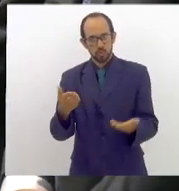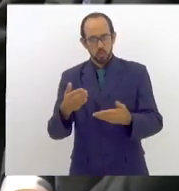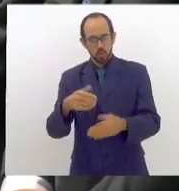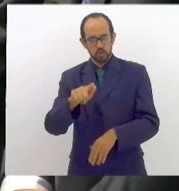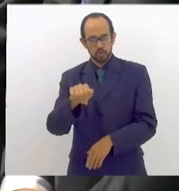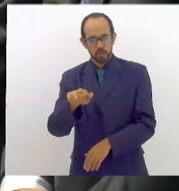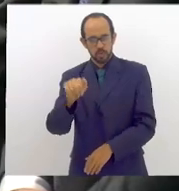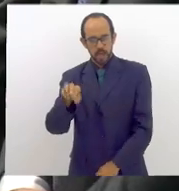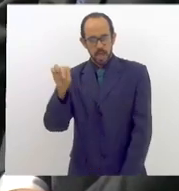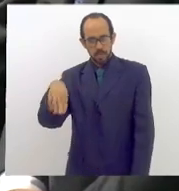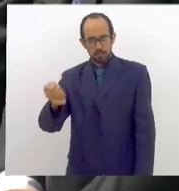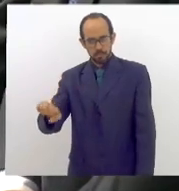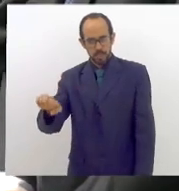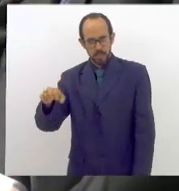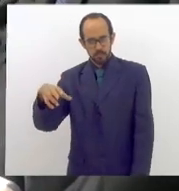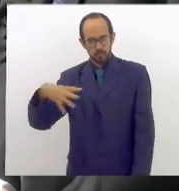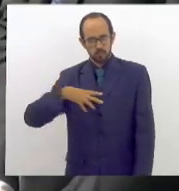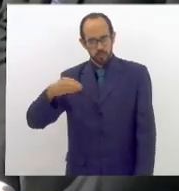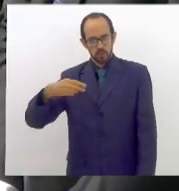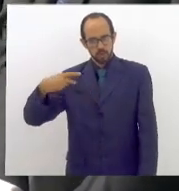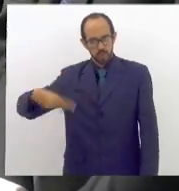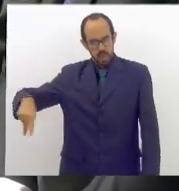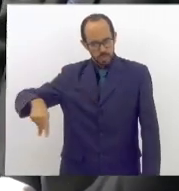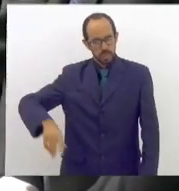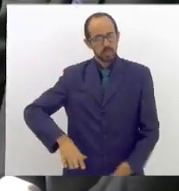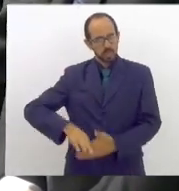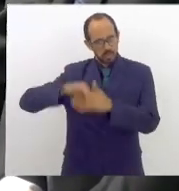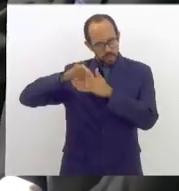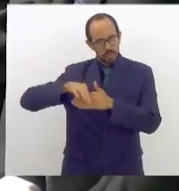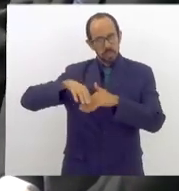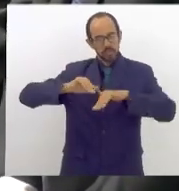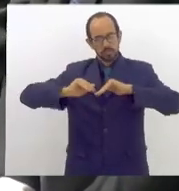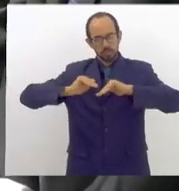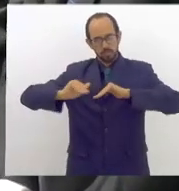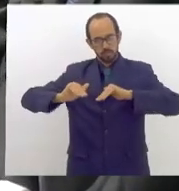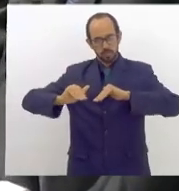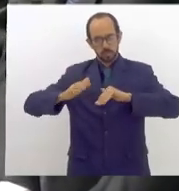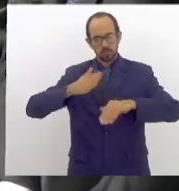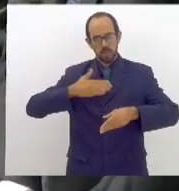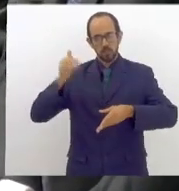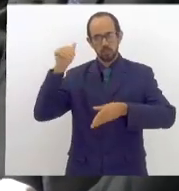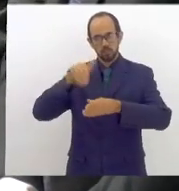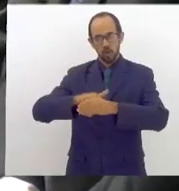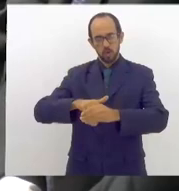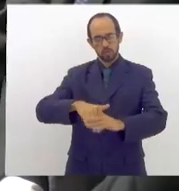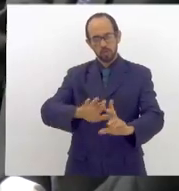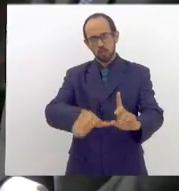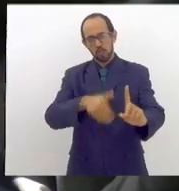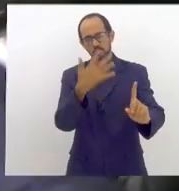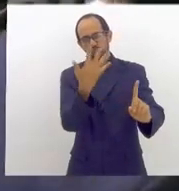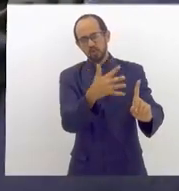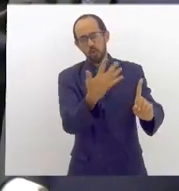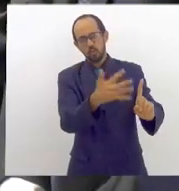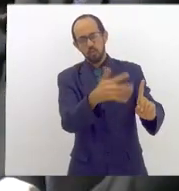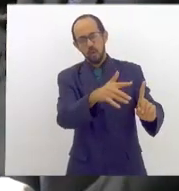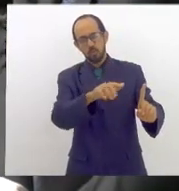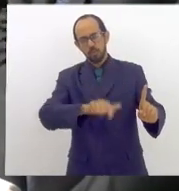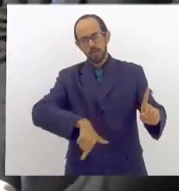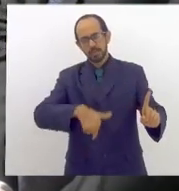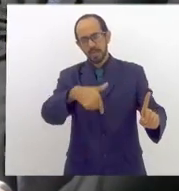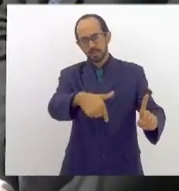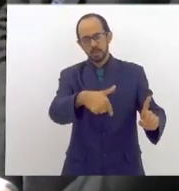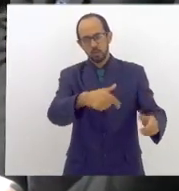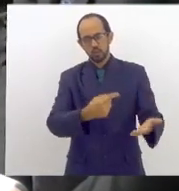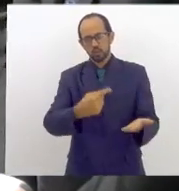lideram esse movimento também então fica aqui registrado meu voto favorável com louvor é por essa iniciativa de